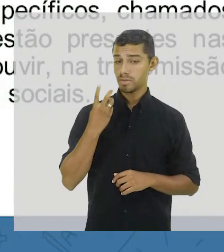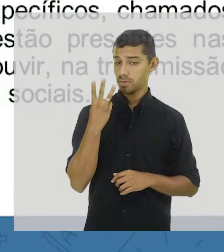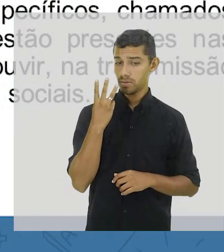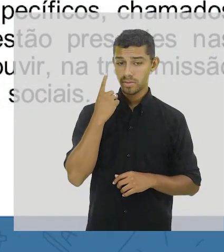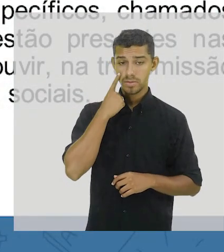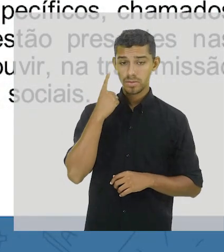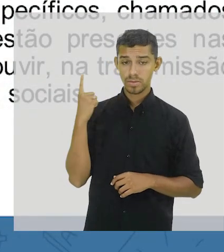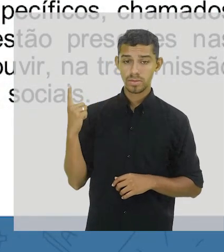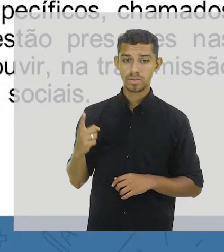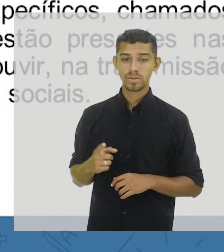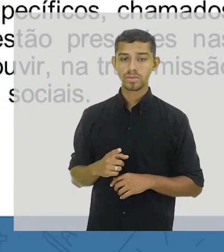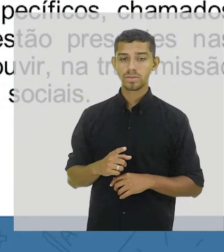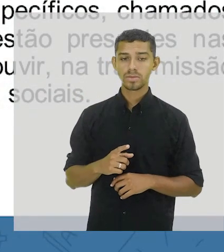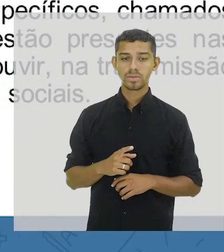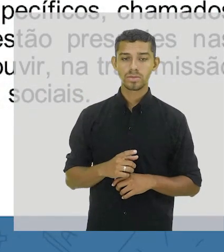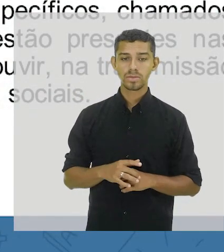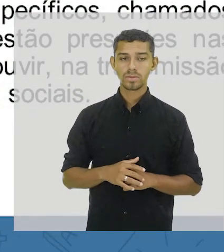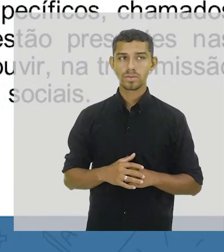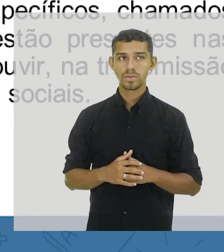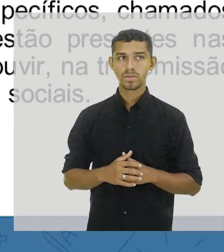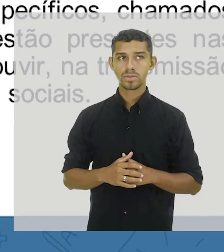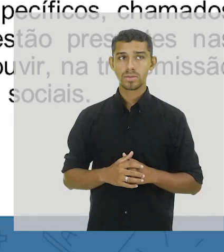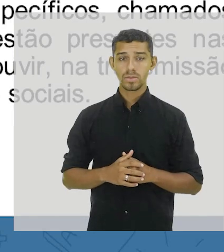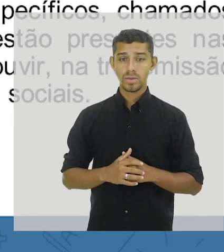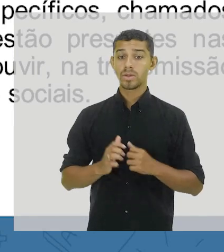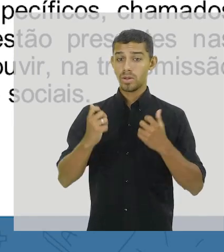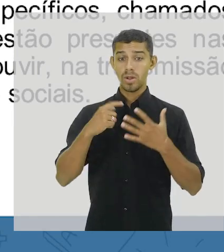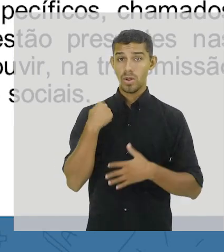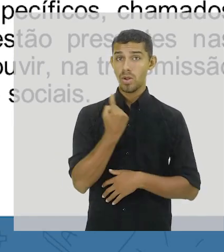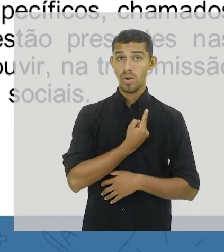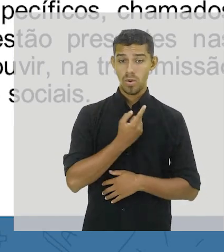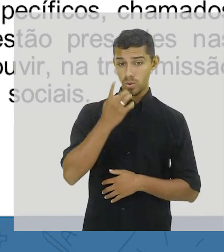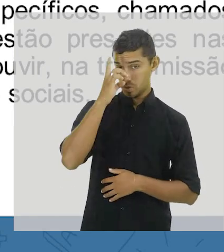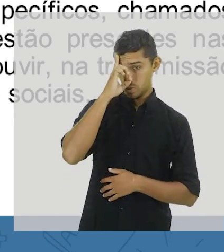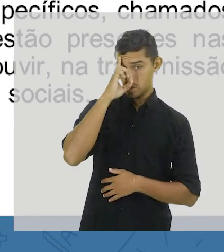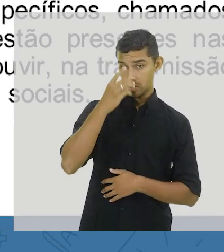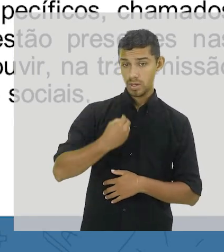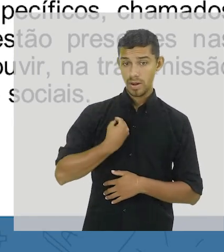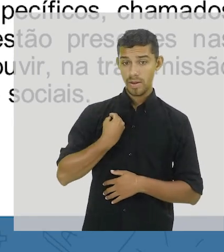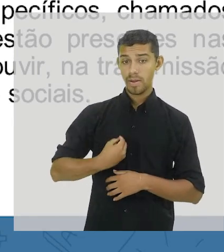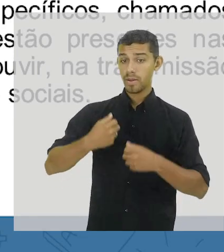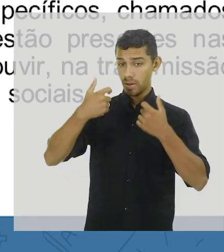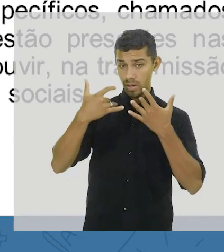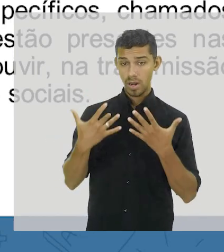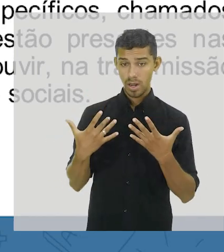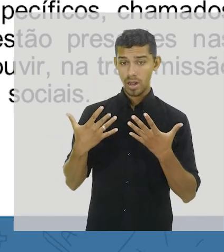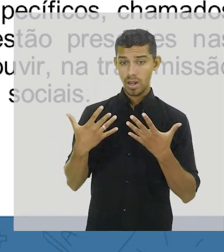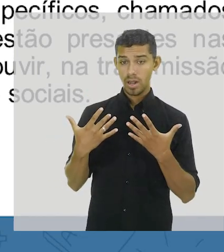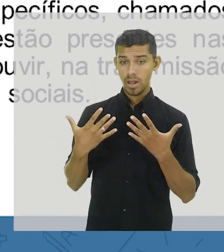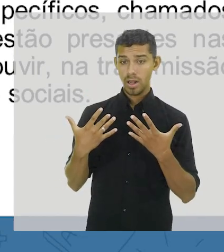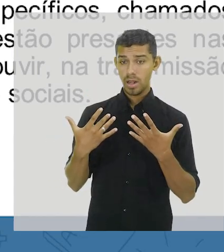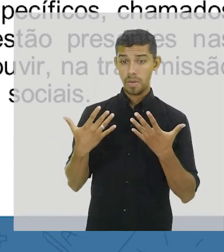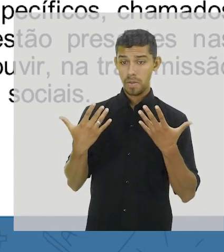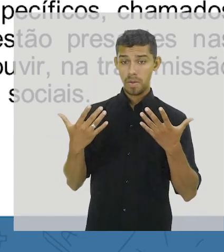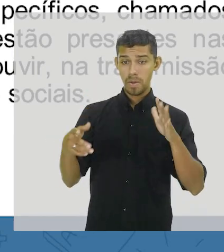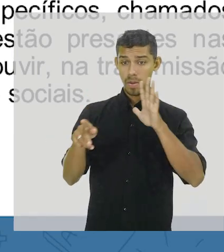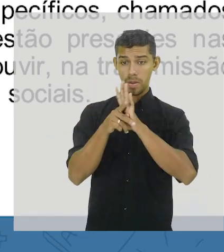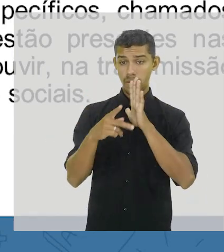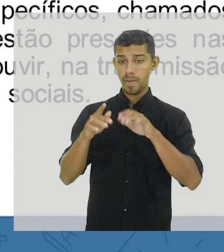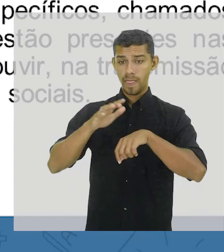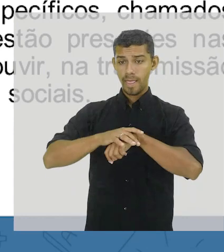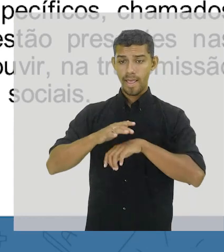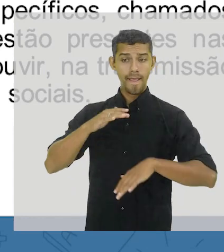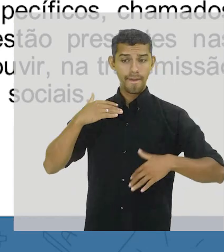A questão 3 diz o seguinte: o nosso cotidiano é repleto de fenômenos físicos que nos